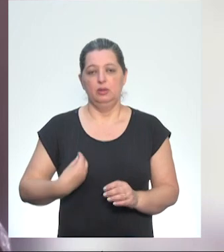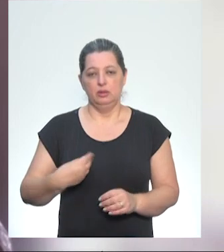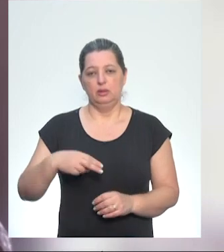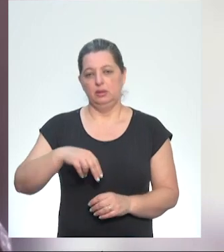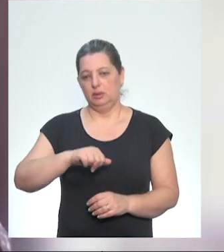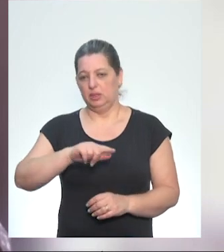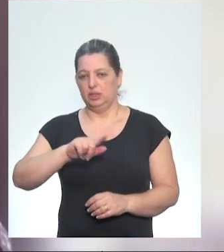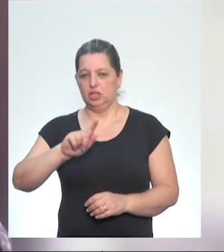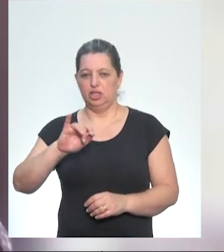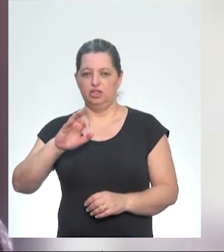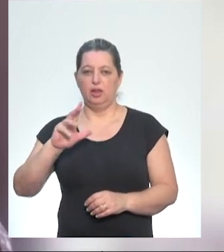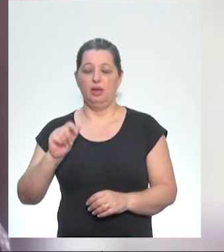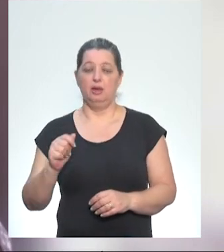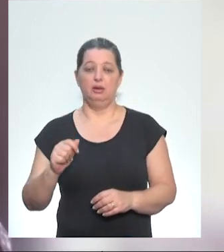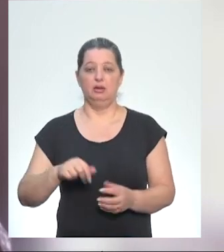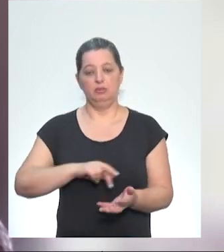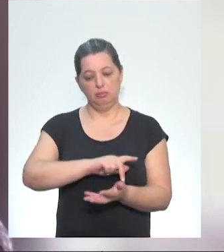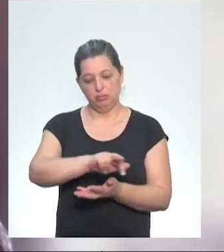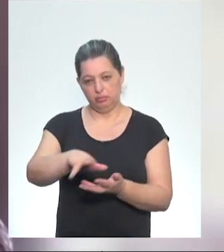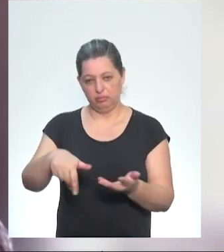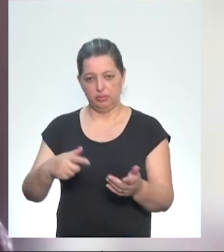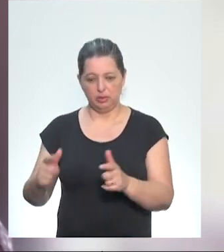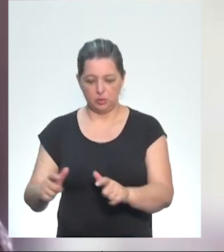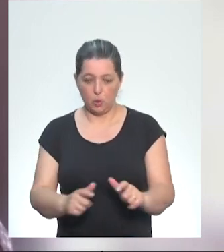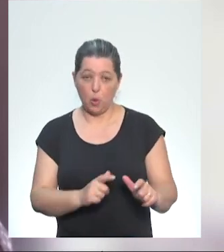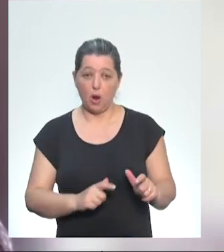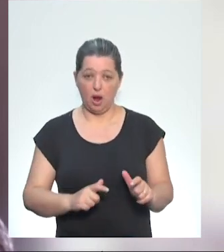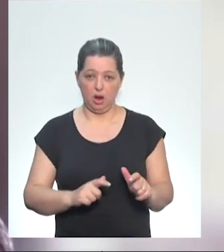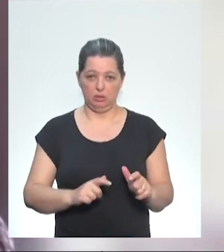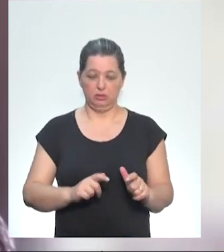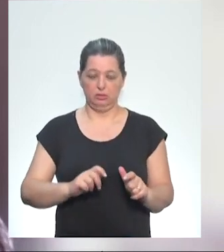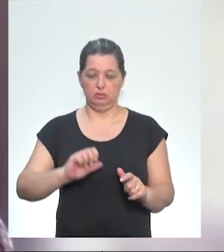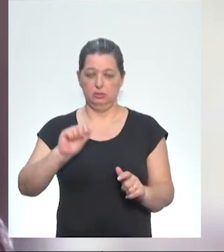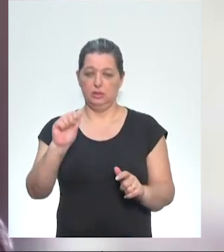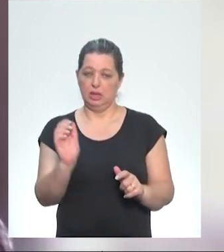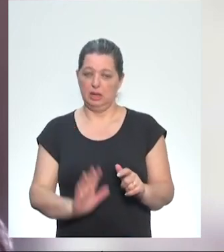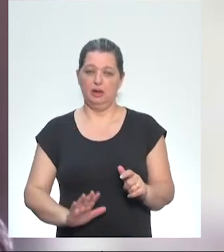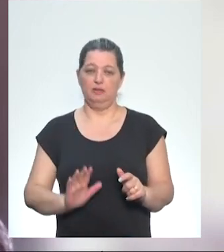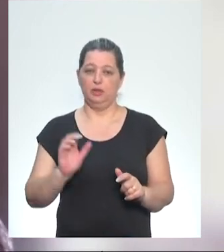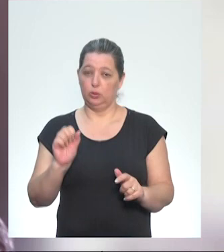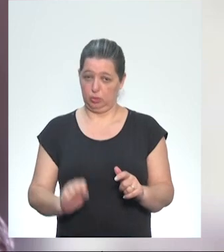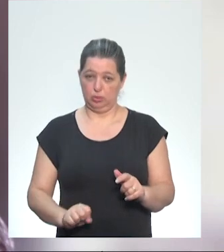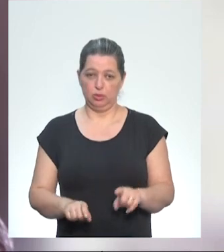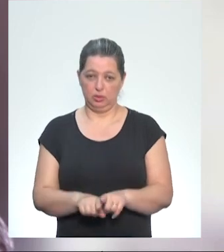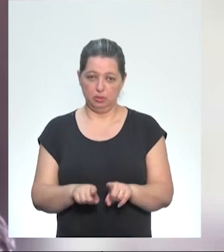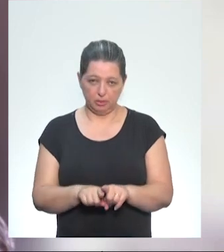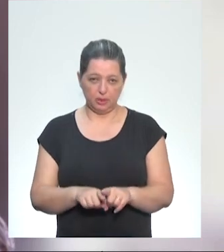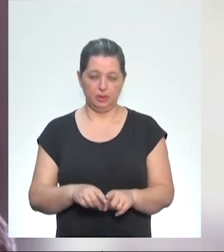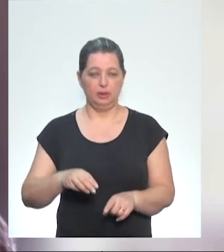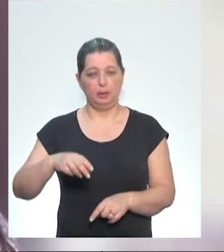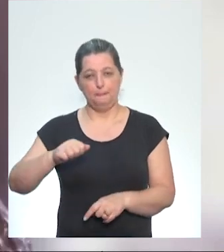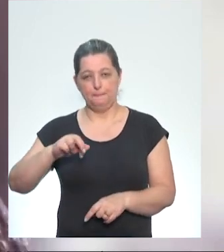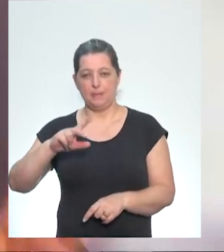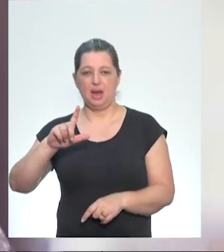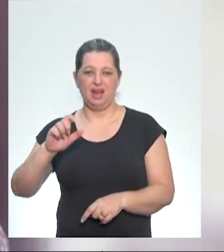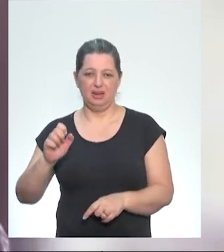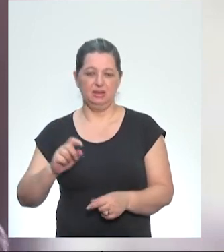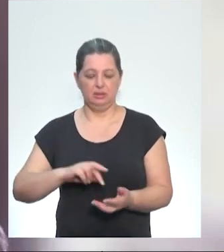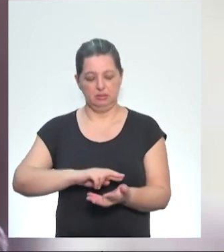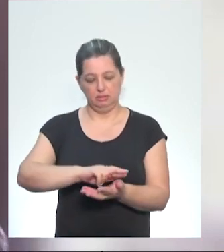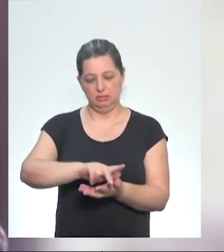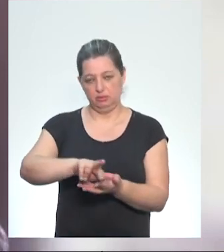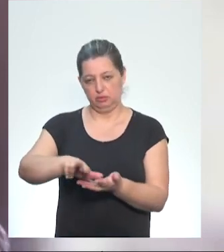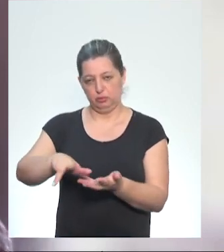em Moçambique, no Zimbábue, na África do Sul, se a gente está no Mali, são